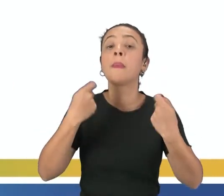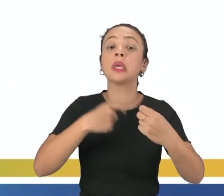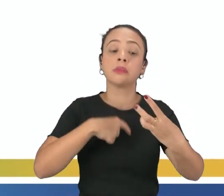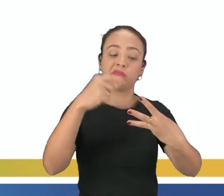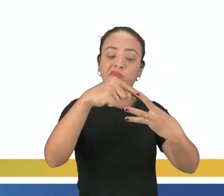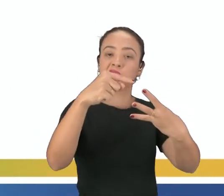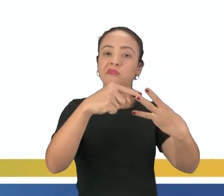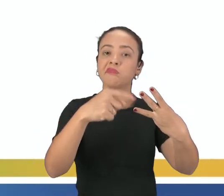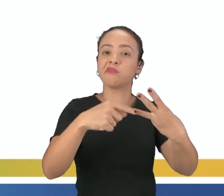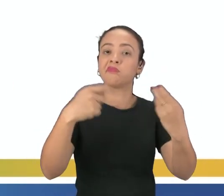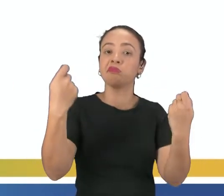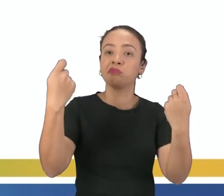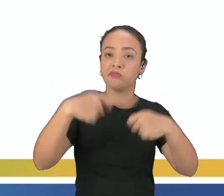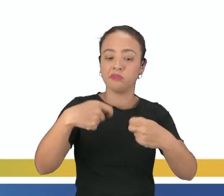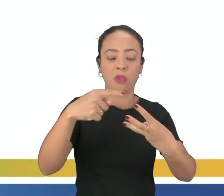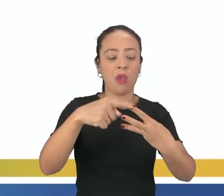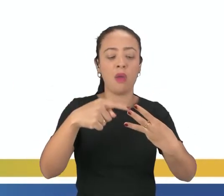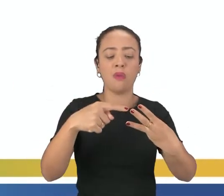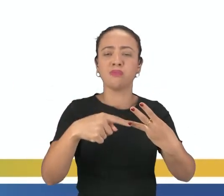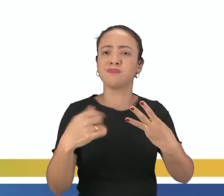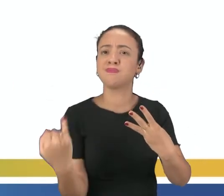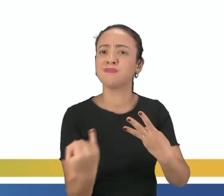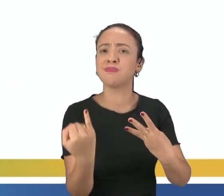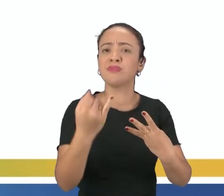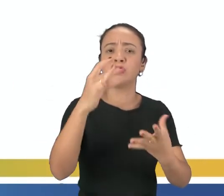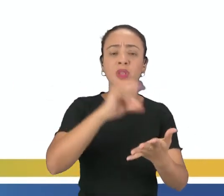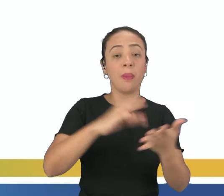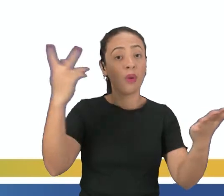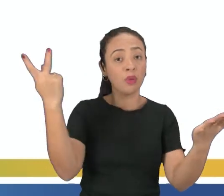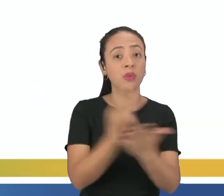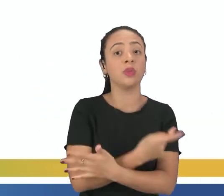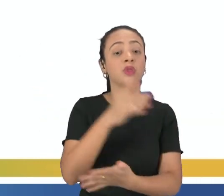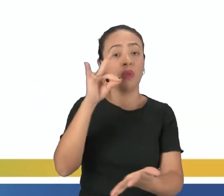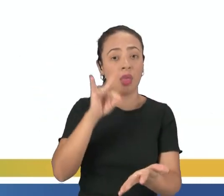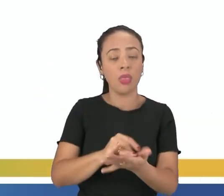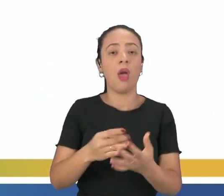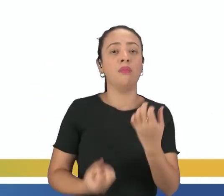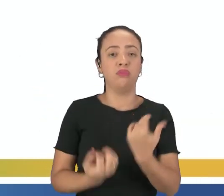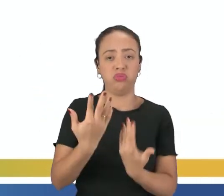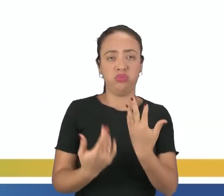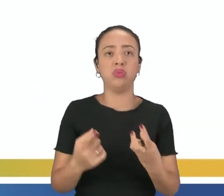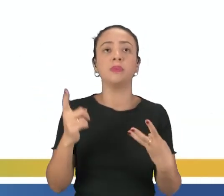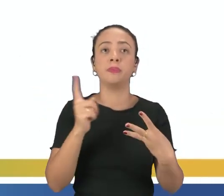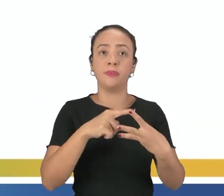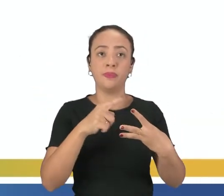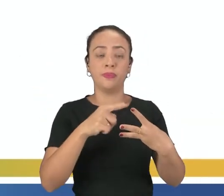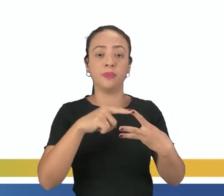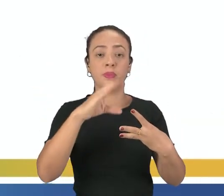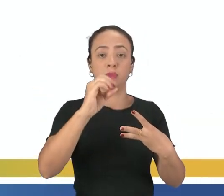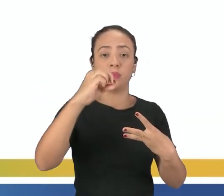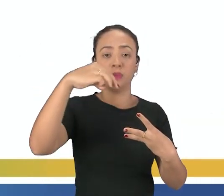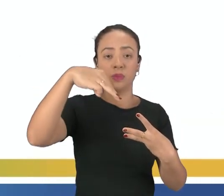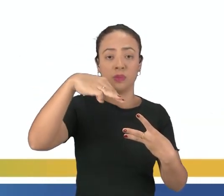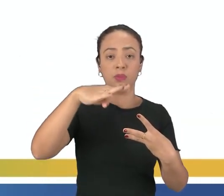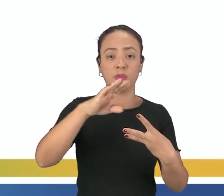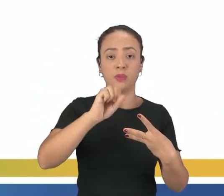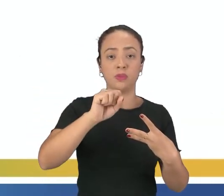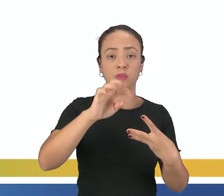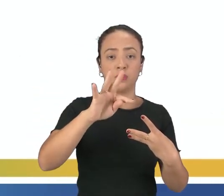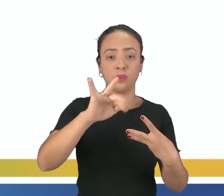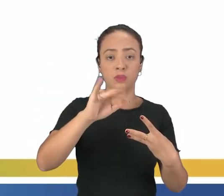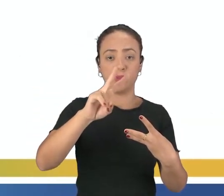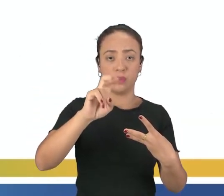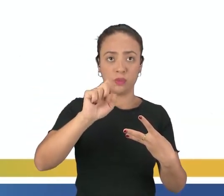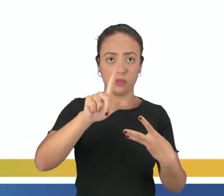De 3 fatores, 3 partes importantes para que ocorra uma reação de combustão. A gente precisa dos